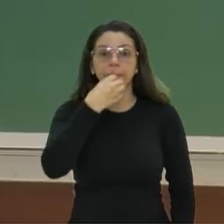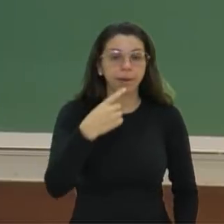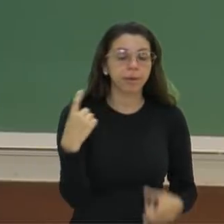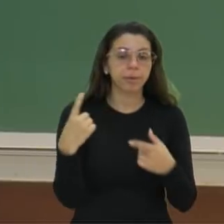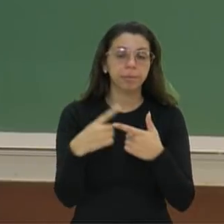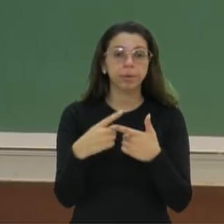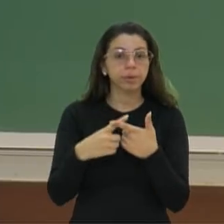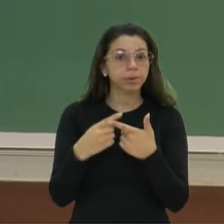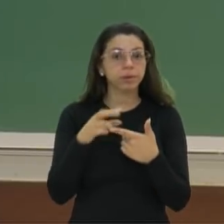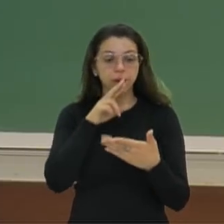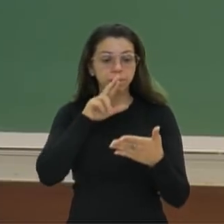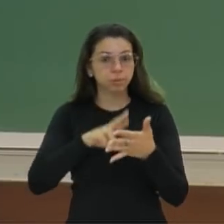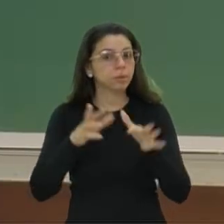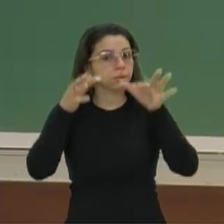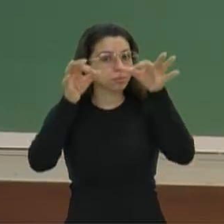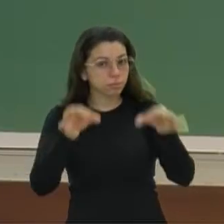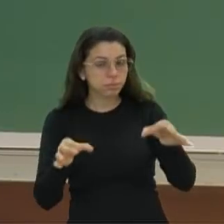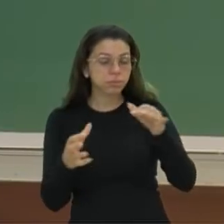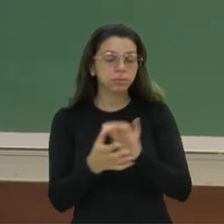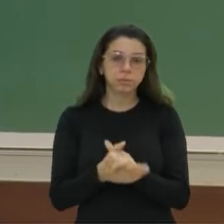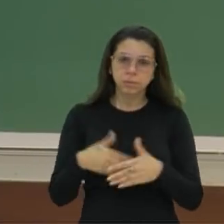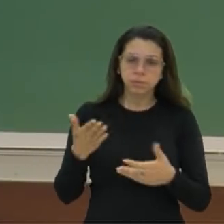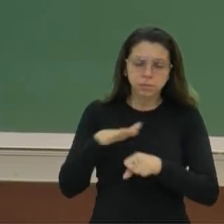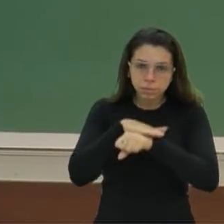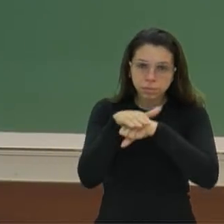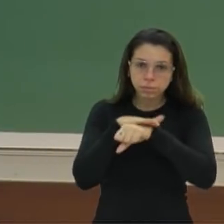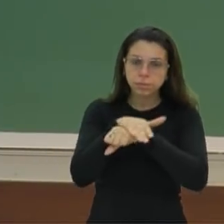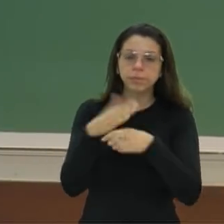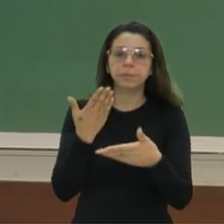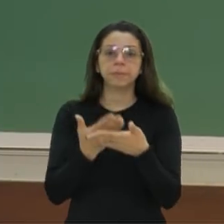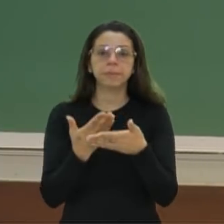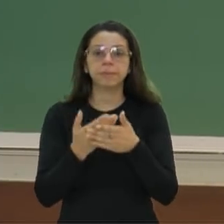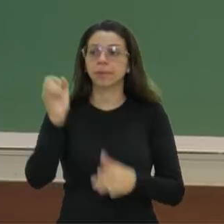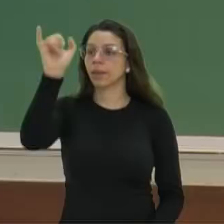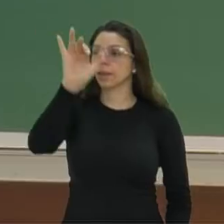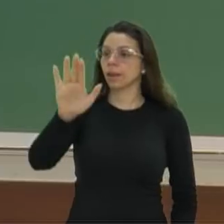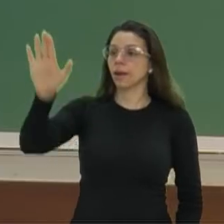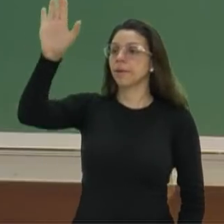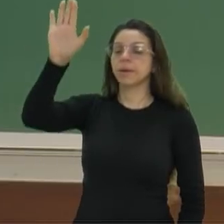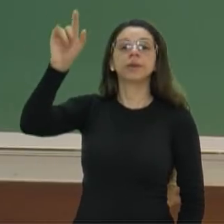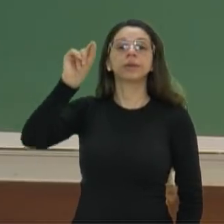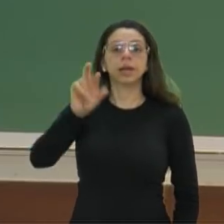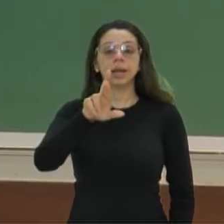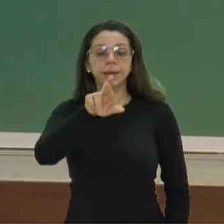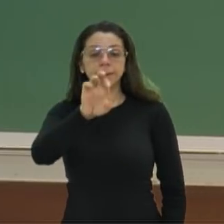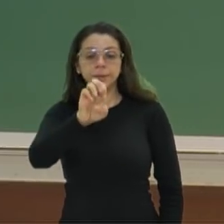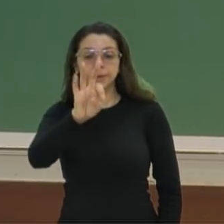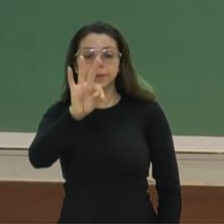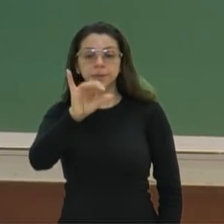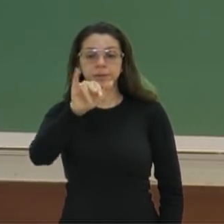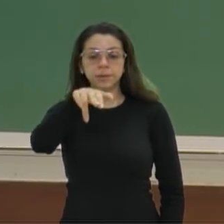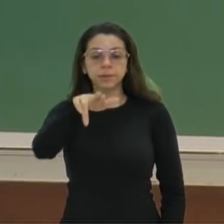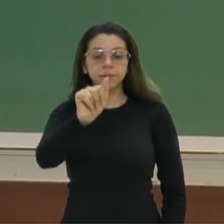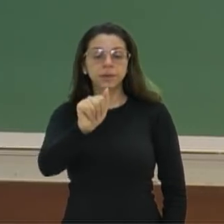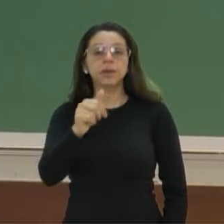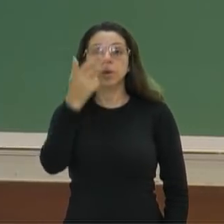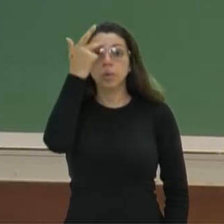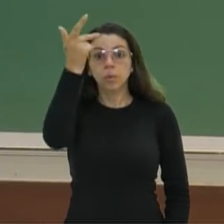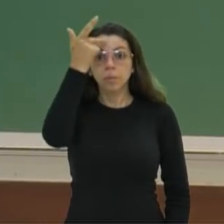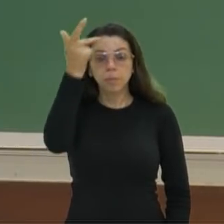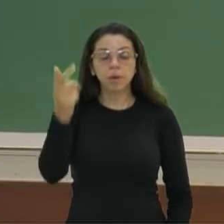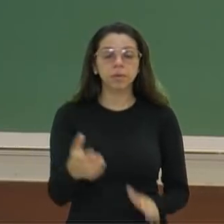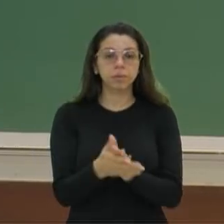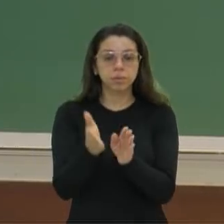acerta o exercício. Nós não conversamos na aula de hoje que a imagem é formada na retina, numa visão normal? E quando ela se